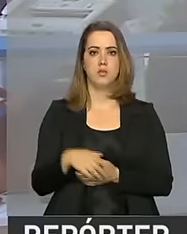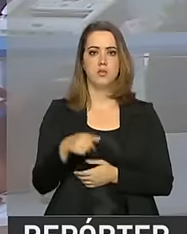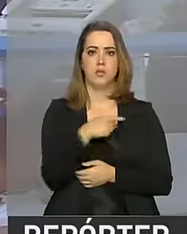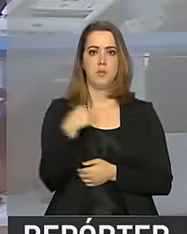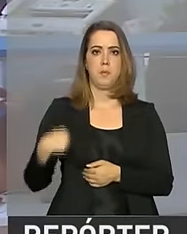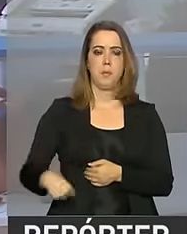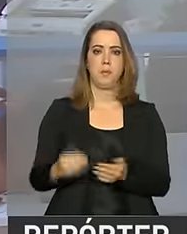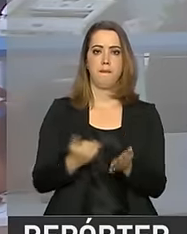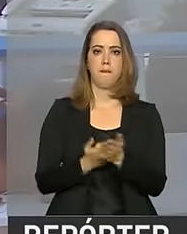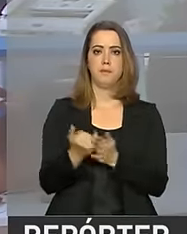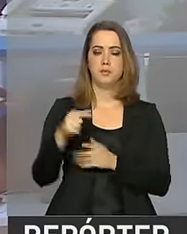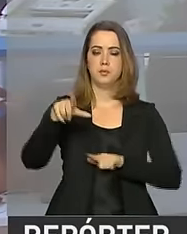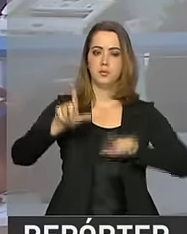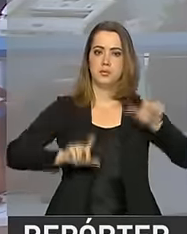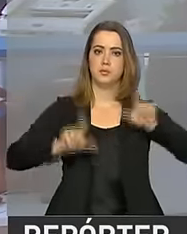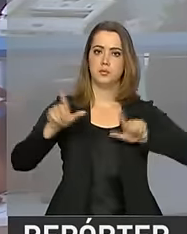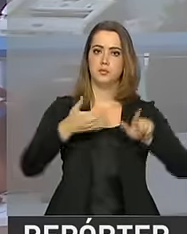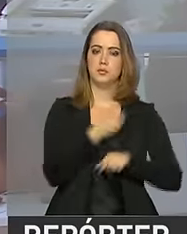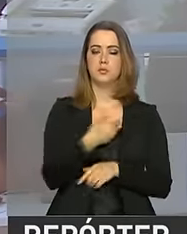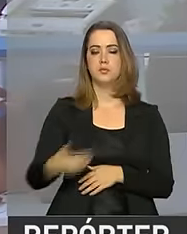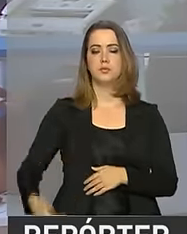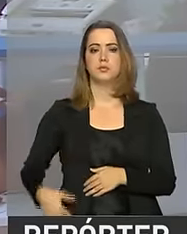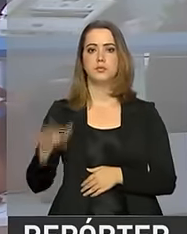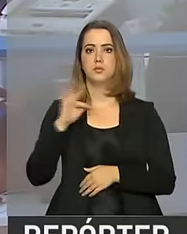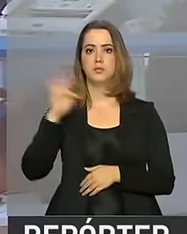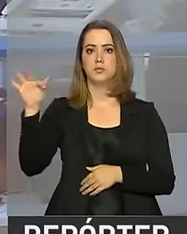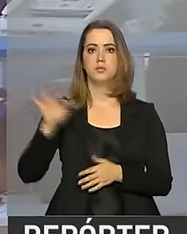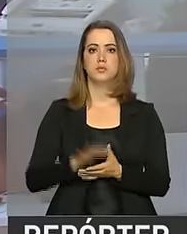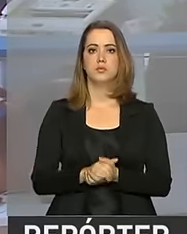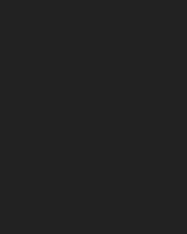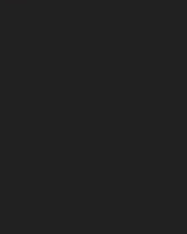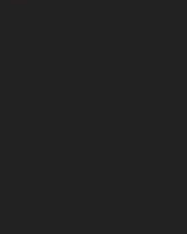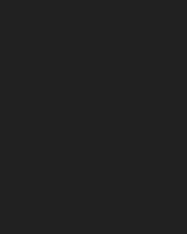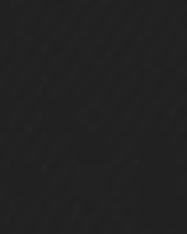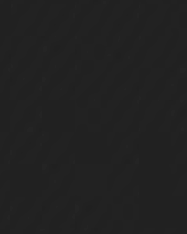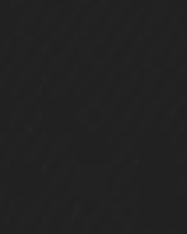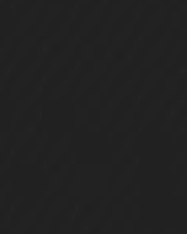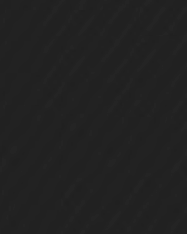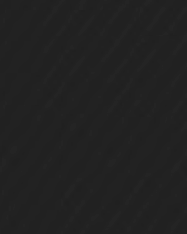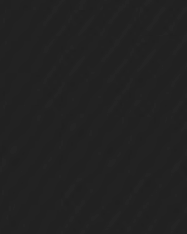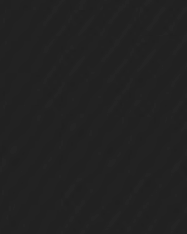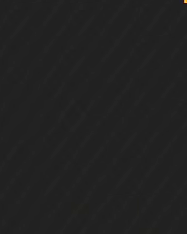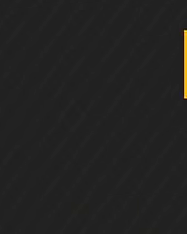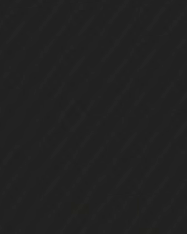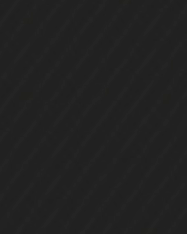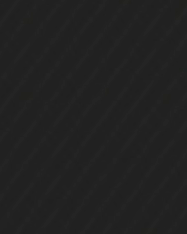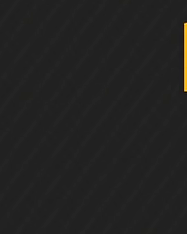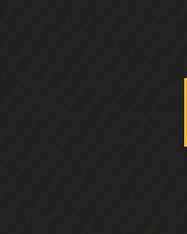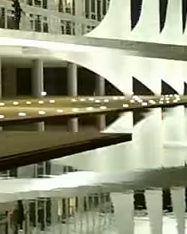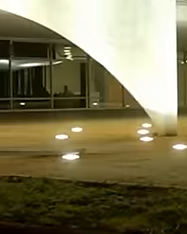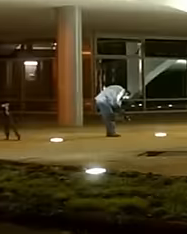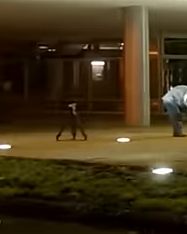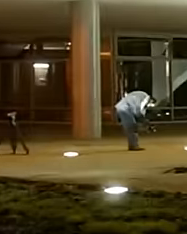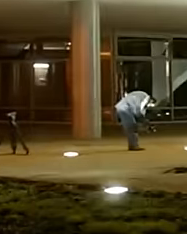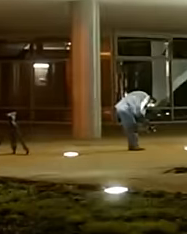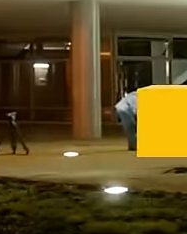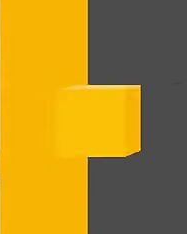à China. Continue com a gente aqui na NBR, a TV do Governo Federal.